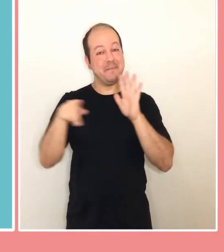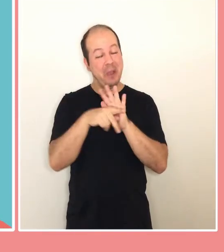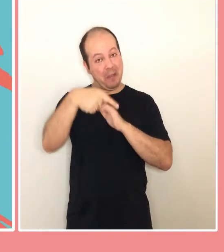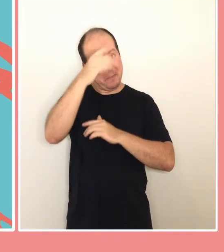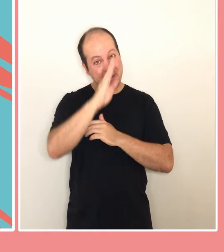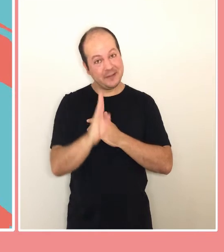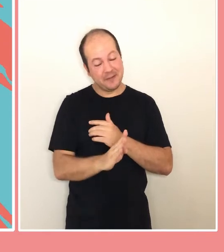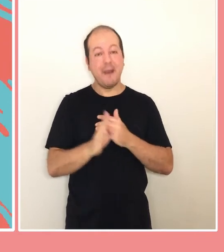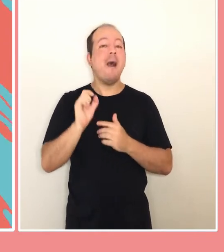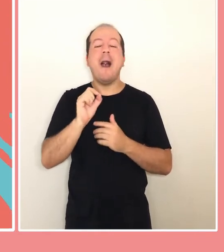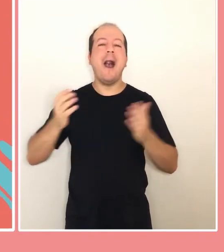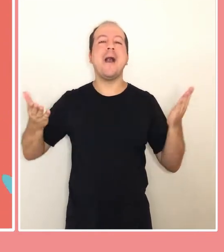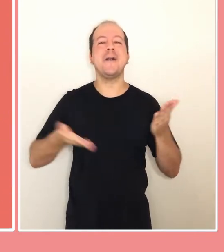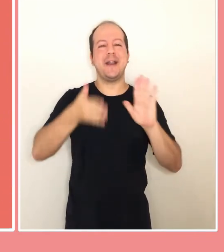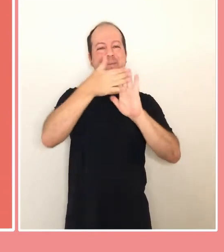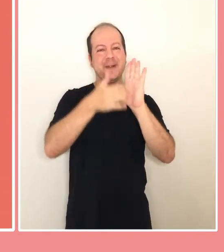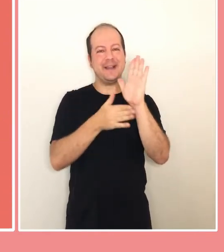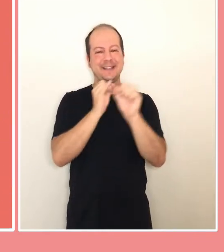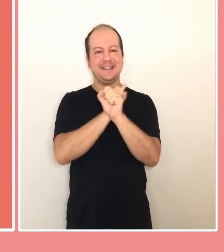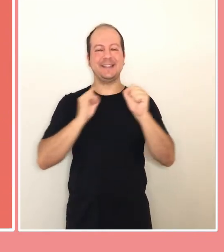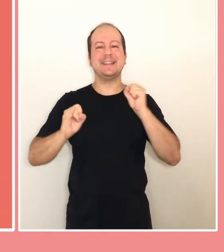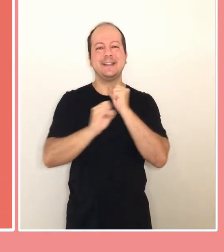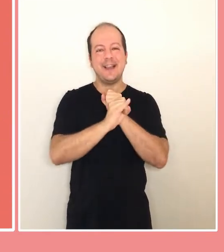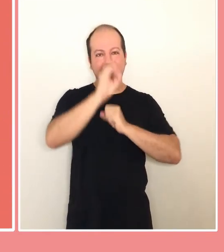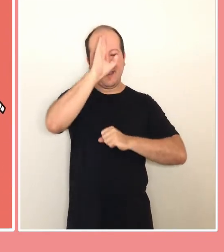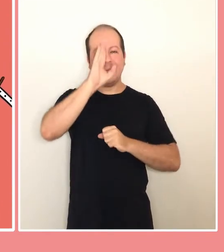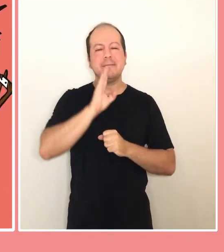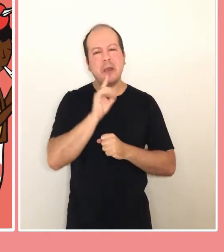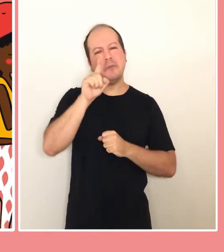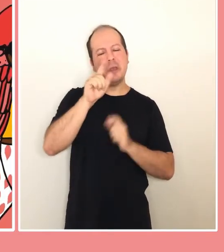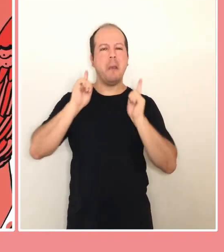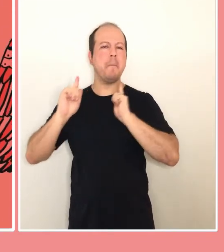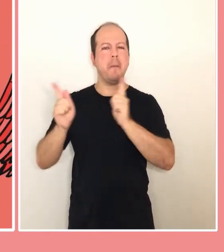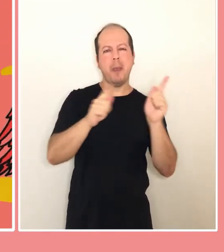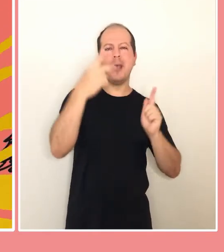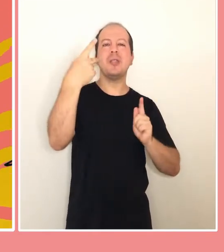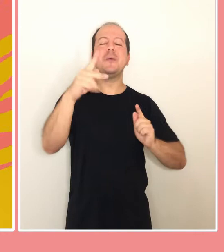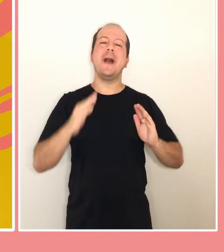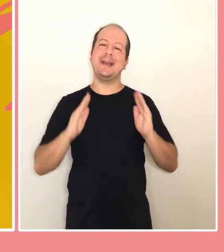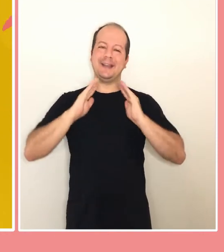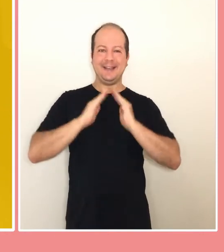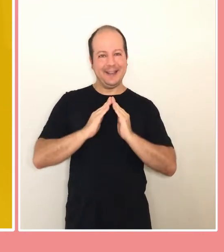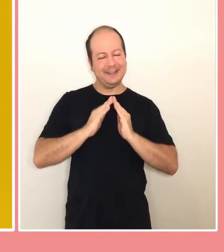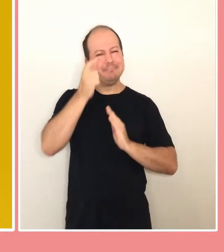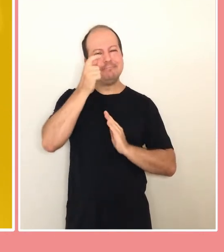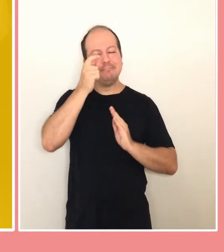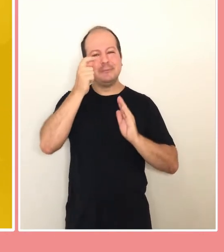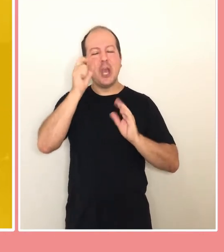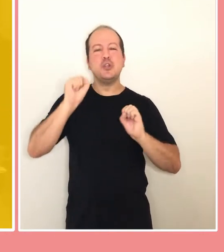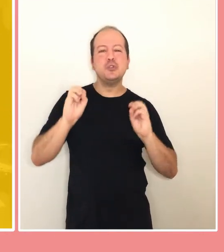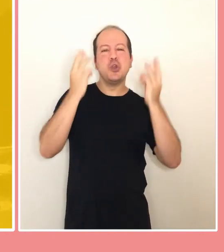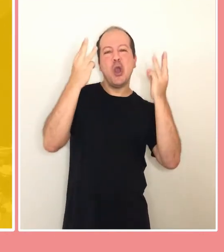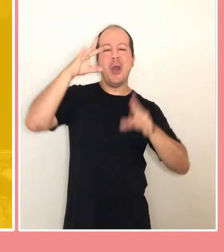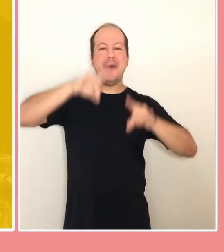Brasil. Agora com uma programação online gratuita para você curtir da sua casa. Shows,